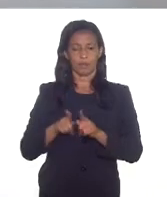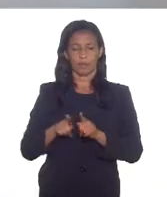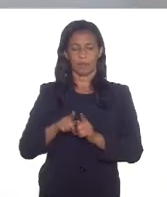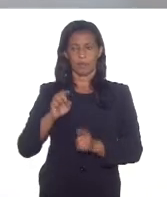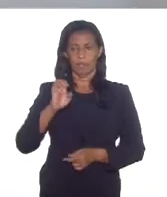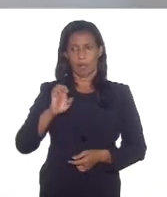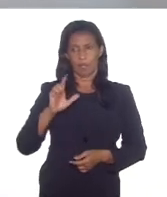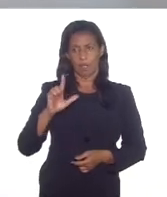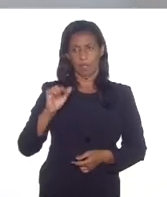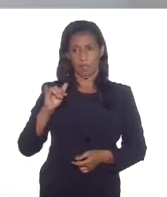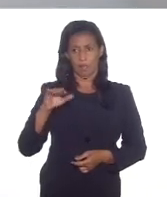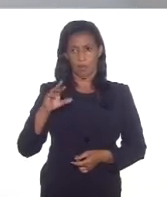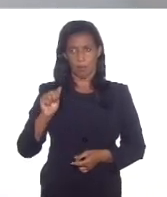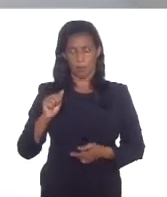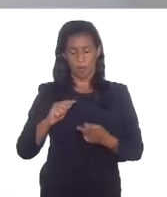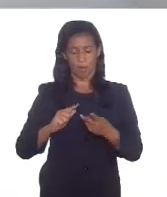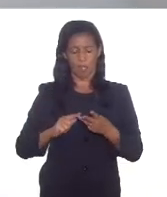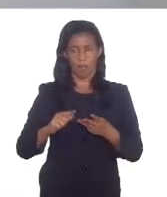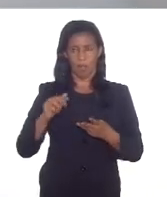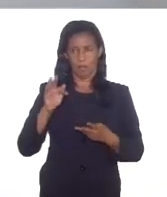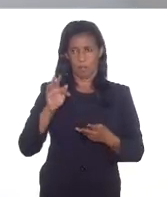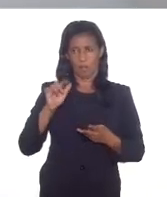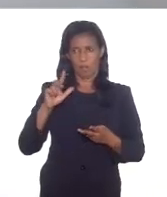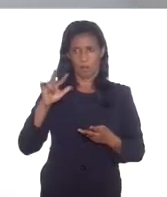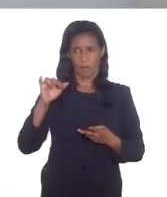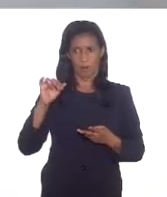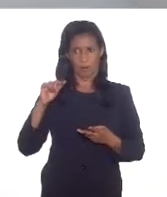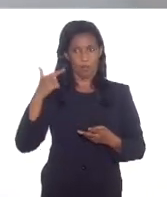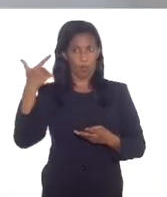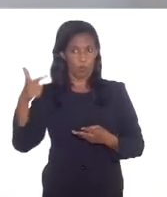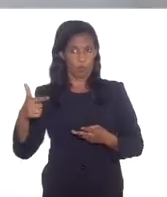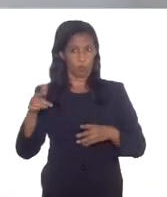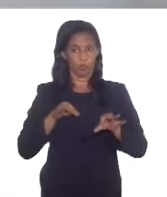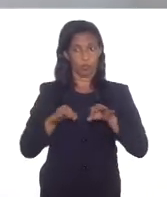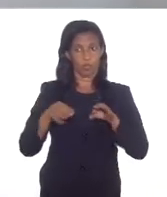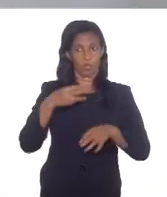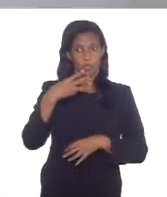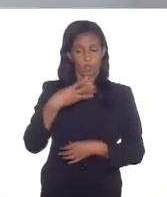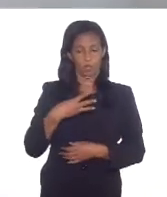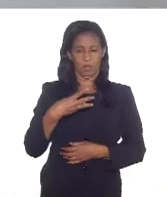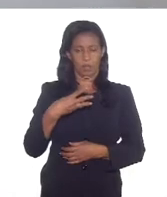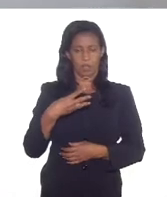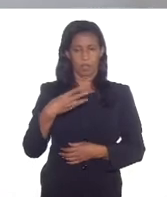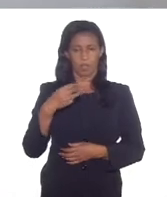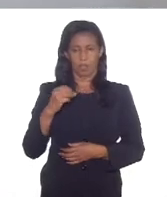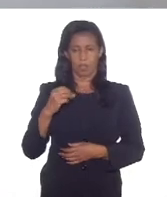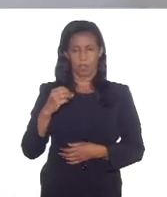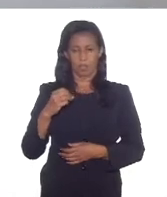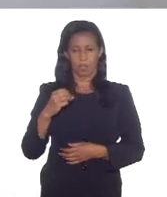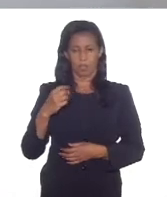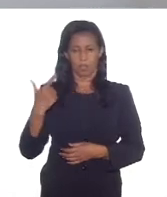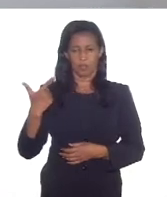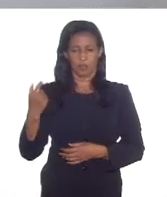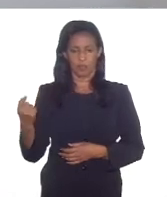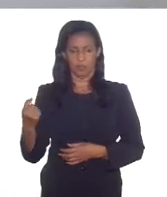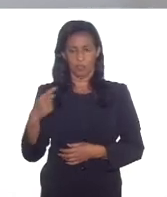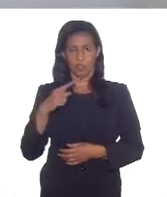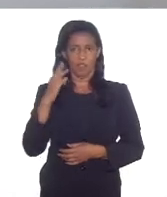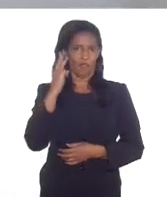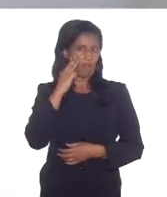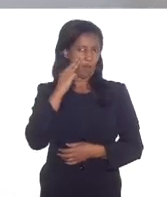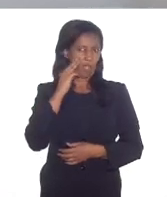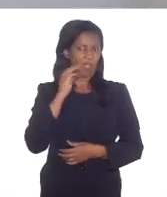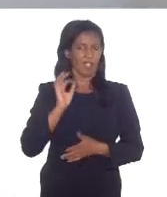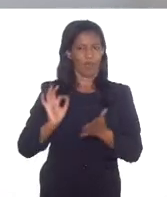Flávio, em relação ao próximo projeto, que é o projeto de lei 3023 de 20, que o nosso amigo Valdec é também o